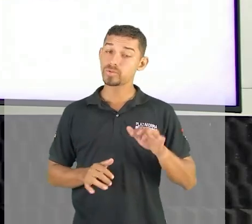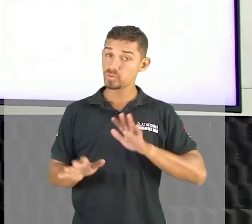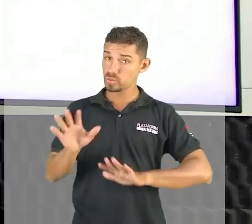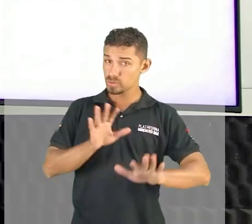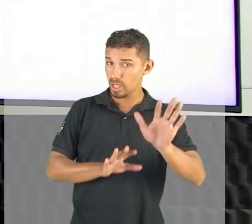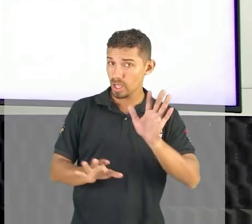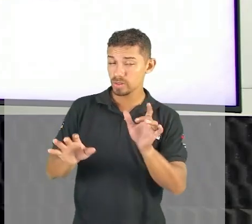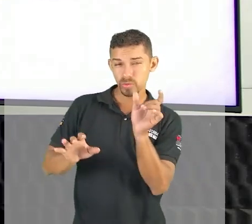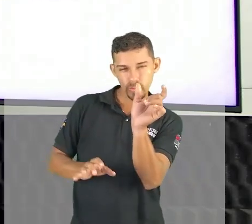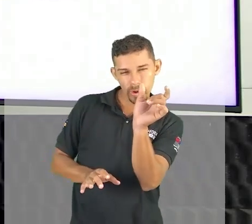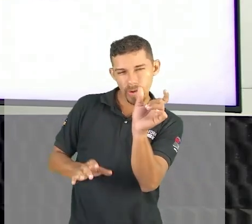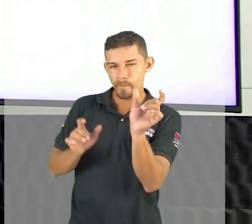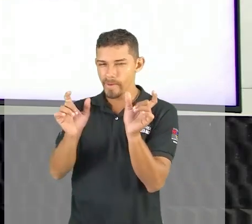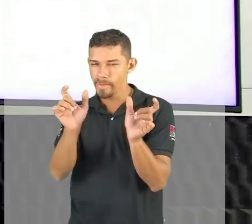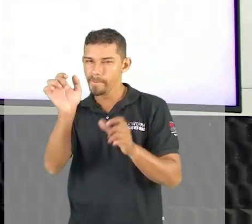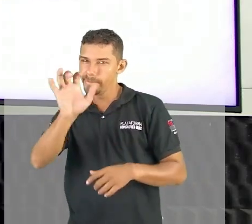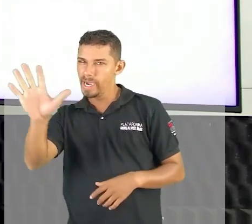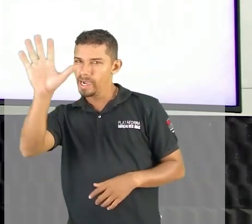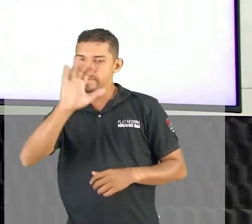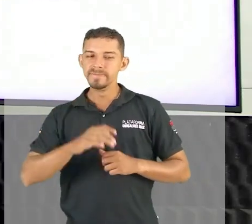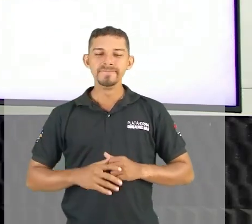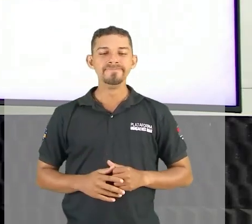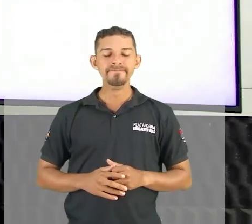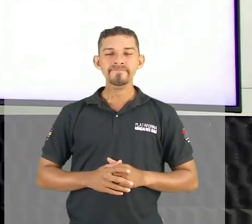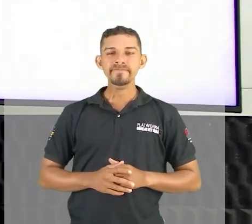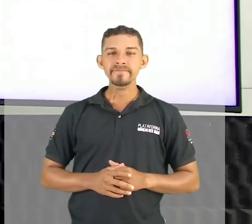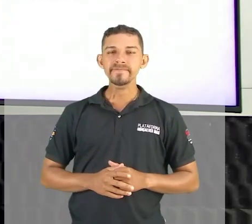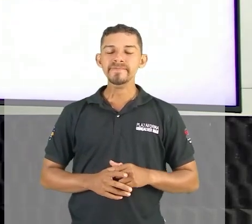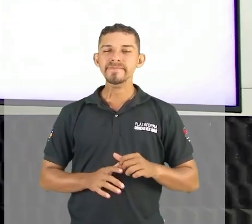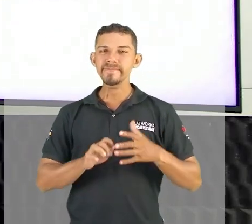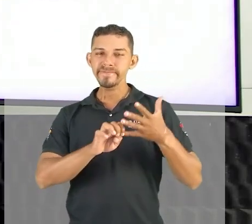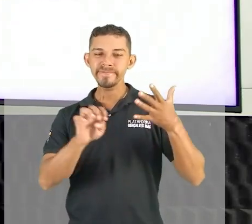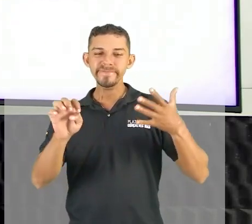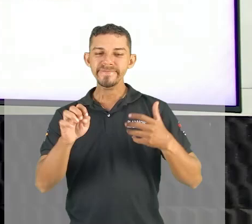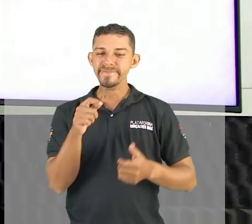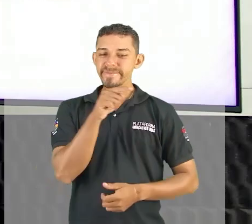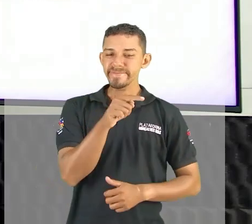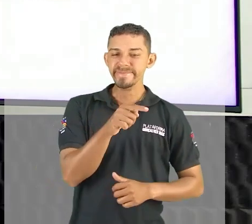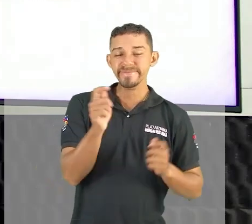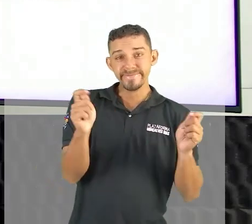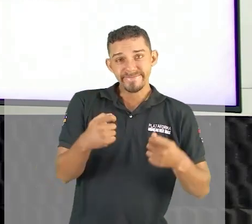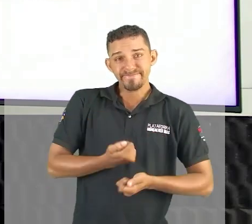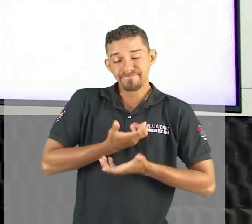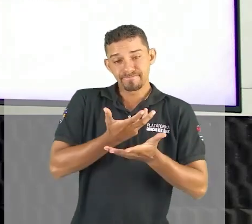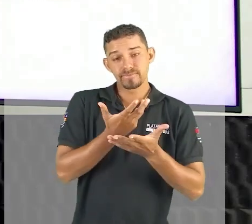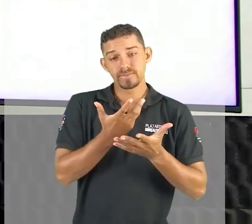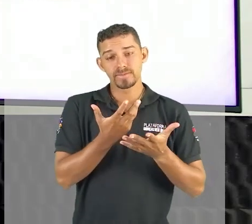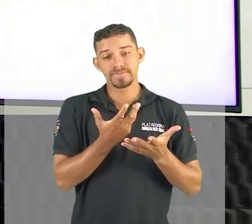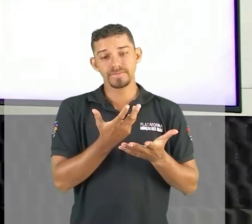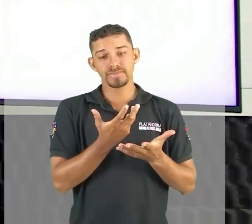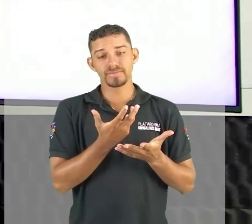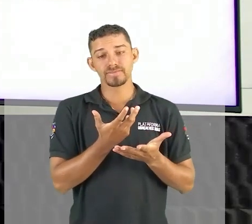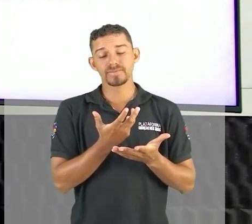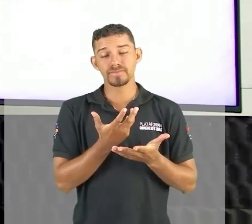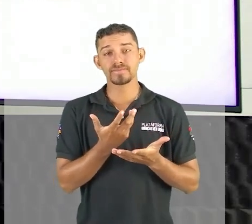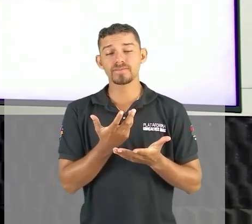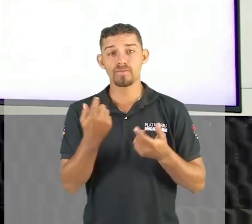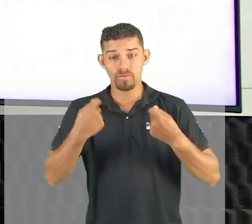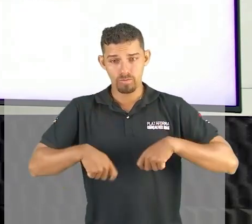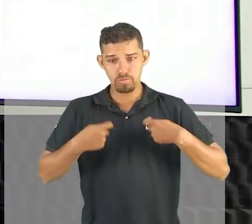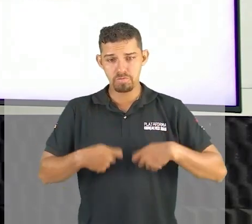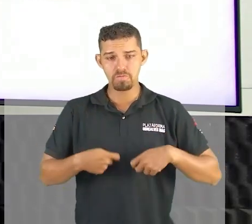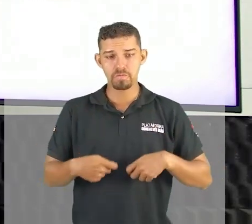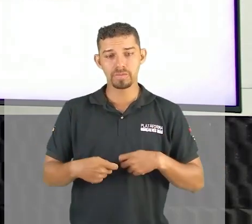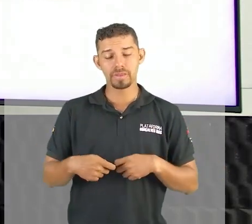eh com essas generalizações letra e ess recurso expressivo Expresso expressivo